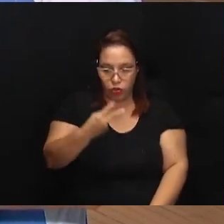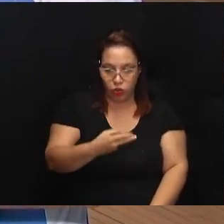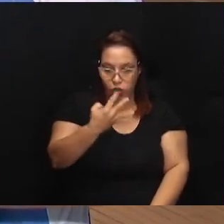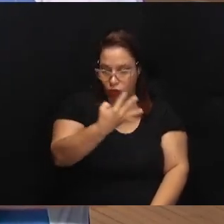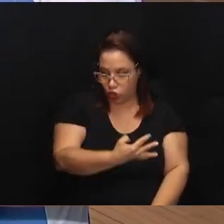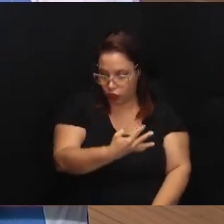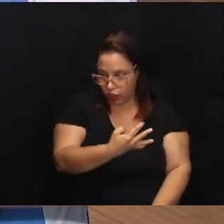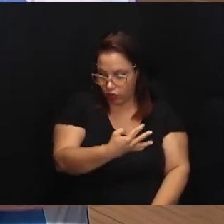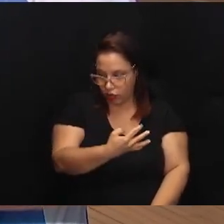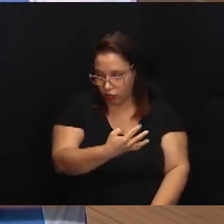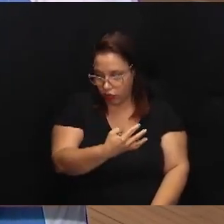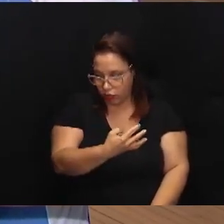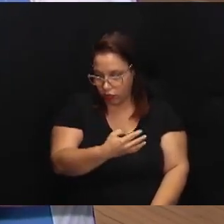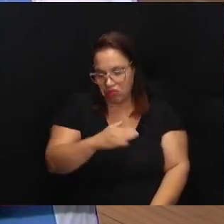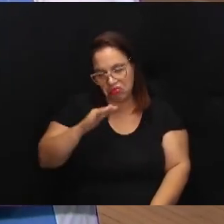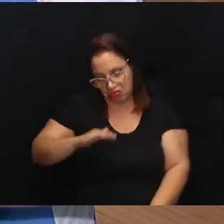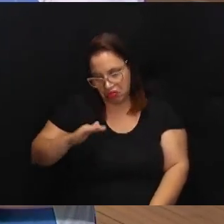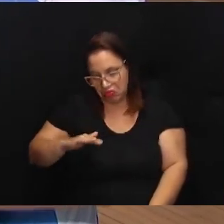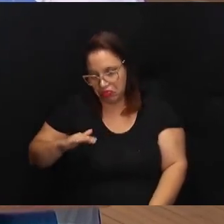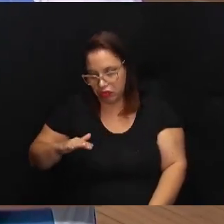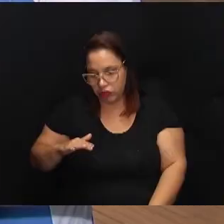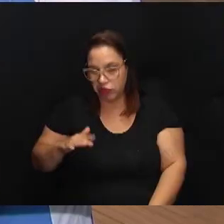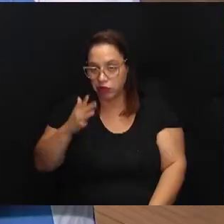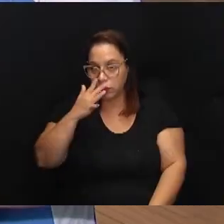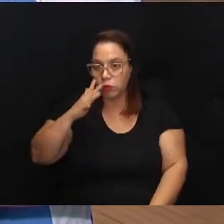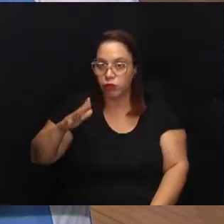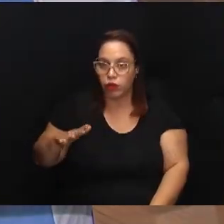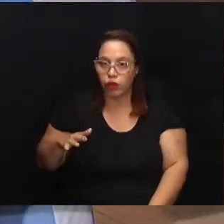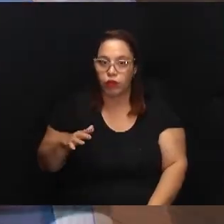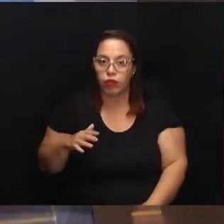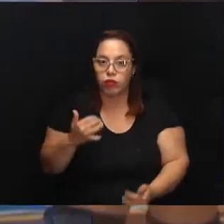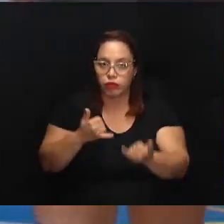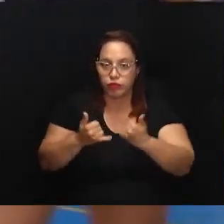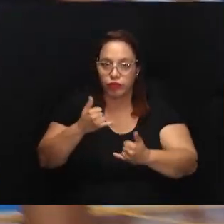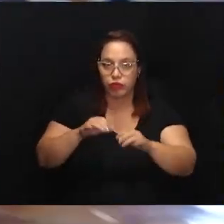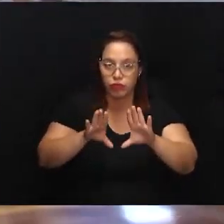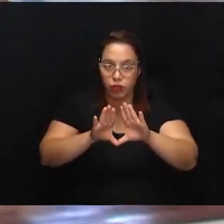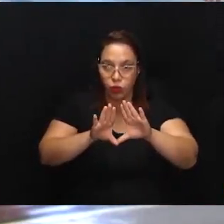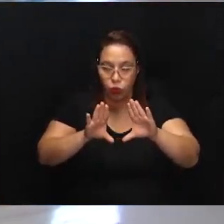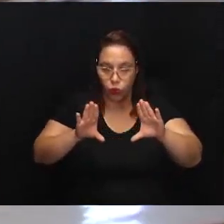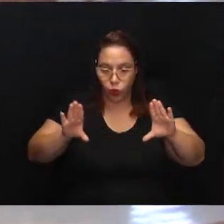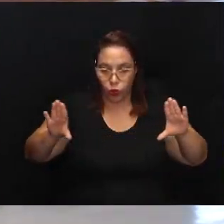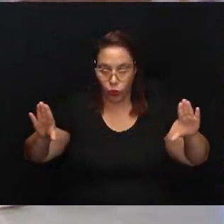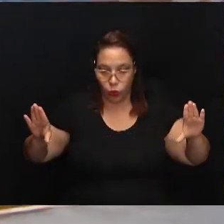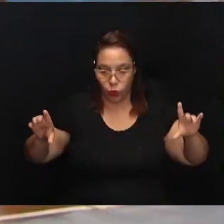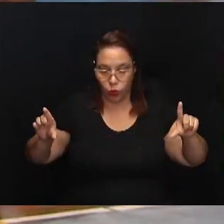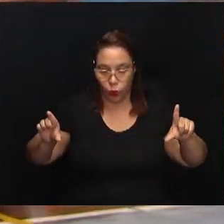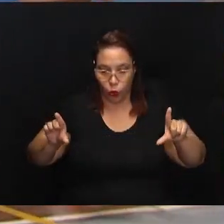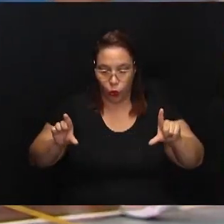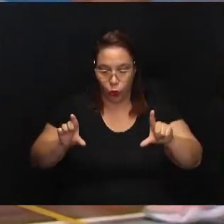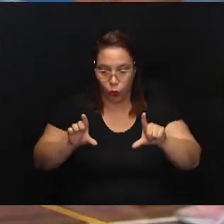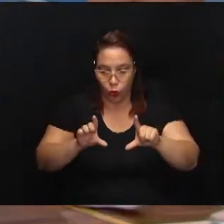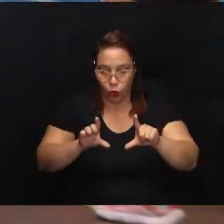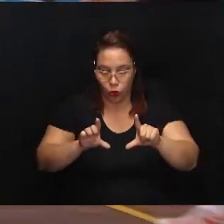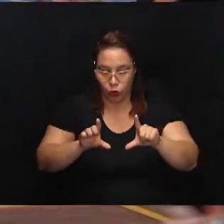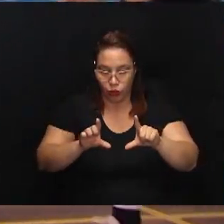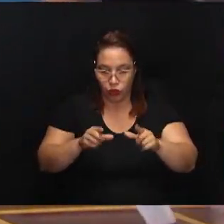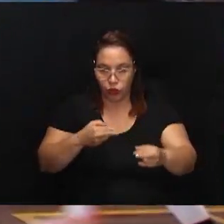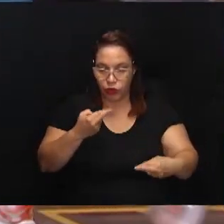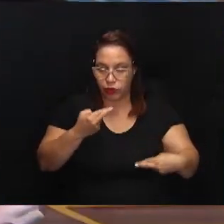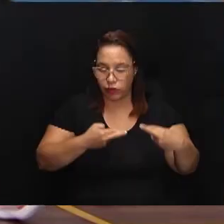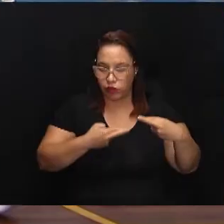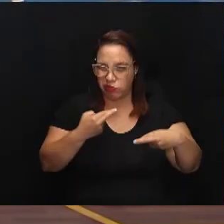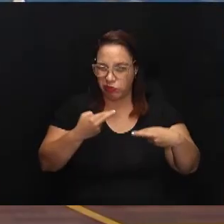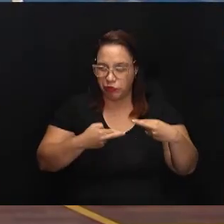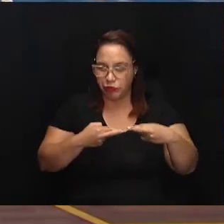2,24. Aí nas categorias menores, né, para deixar o jogo mais dinâmico, a rede vai diminuindo. E em